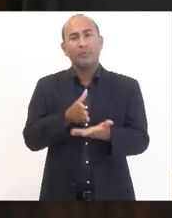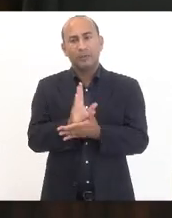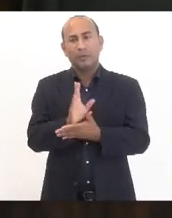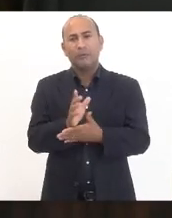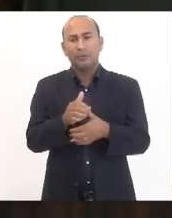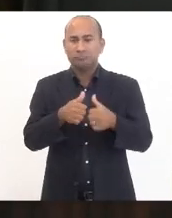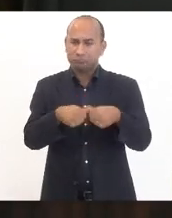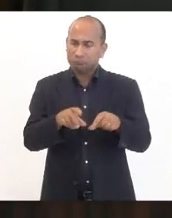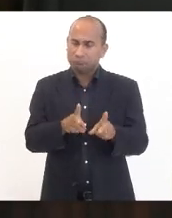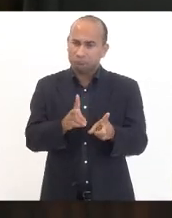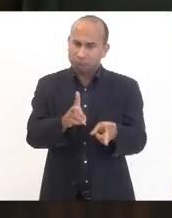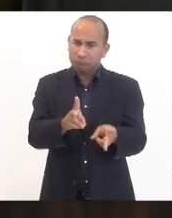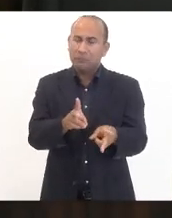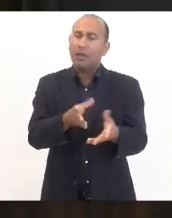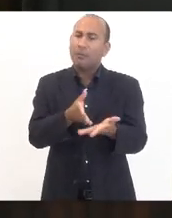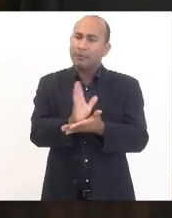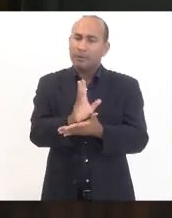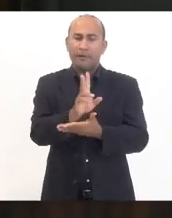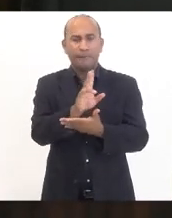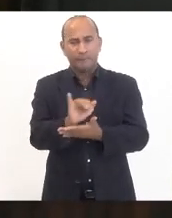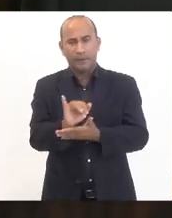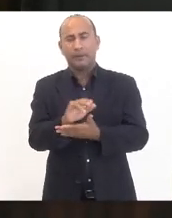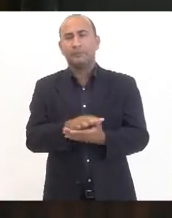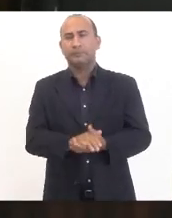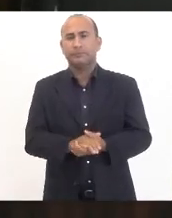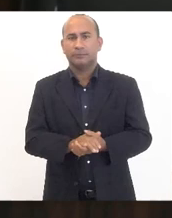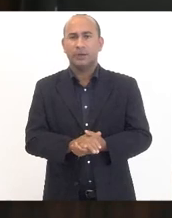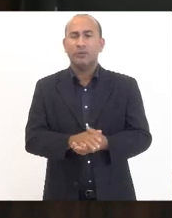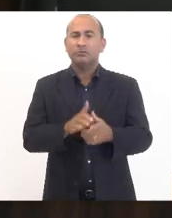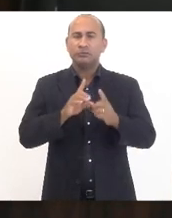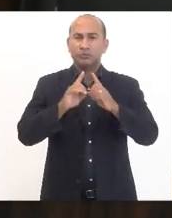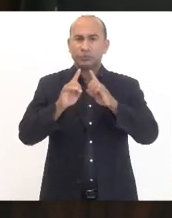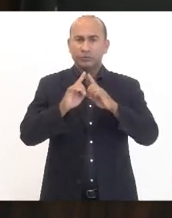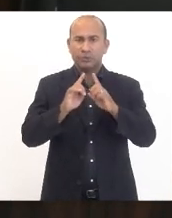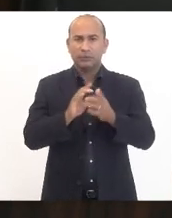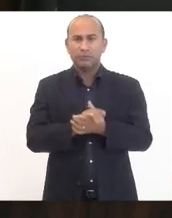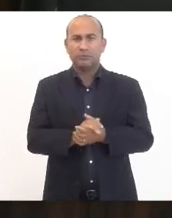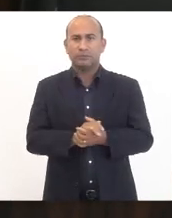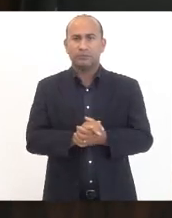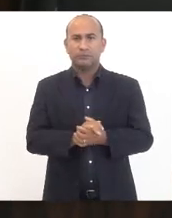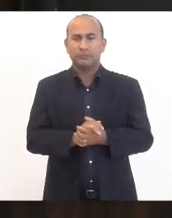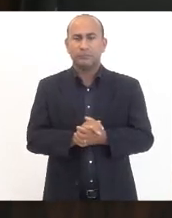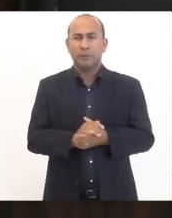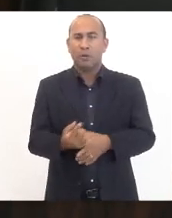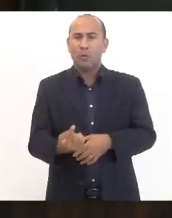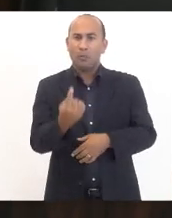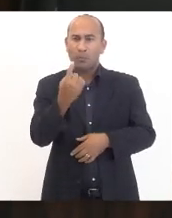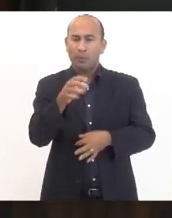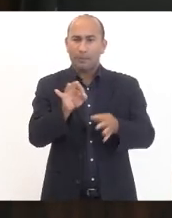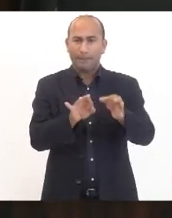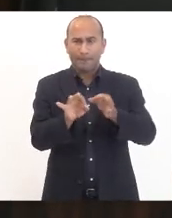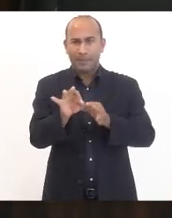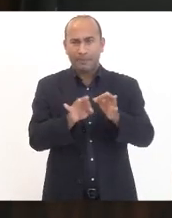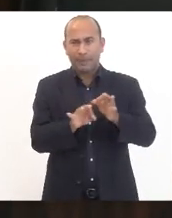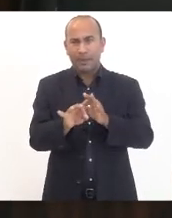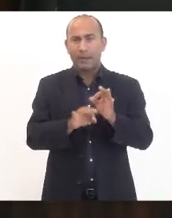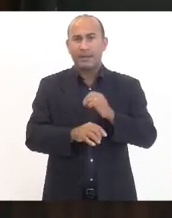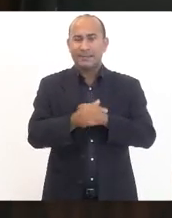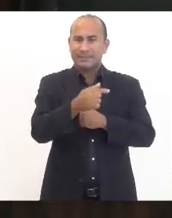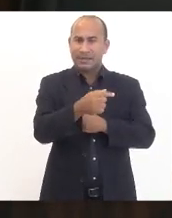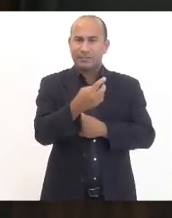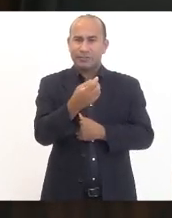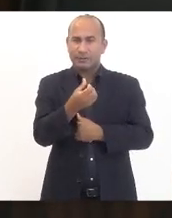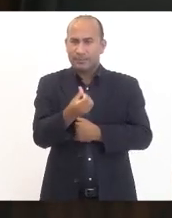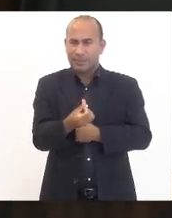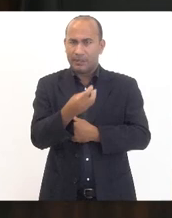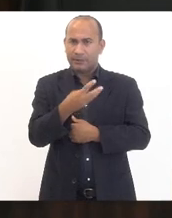estão. Aprovado, vai autógrafo. Em discussão única, projeto de resolução